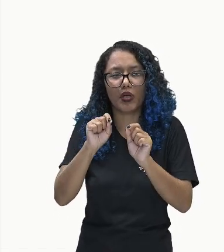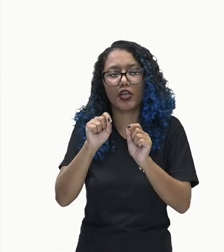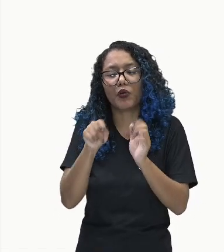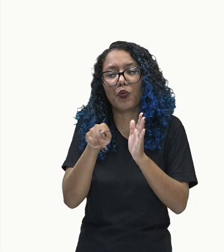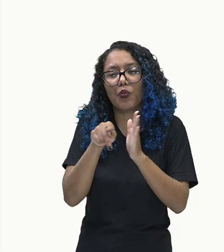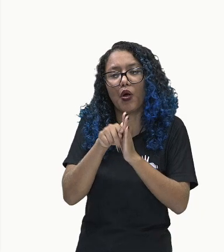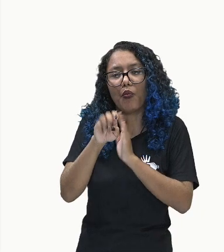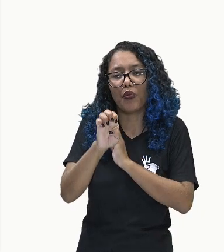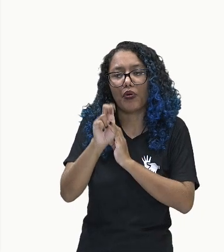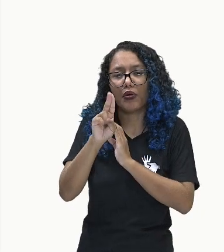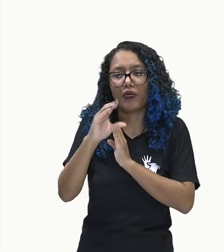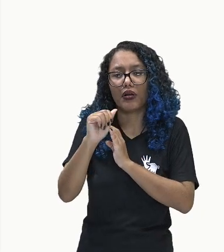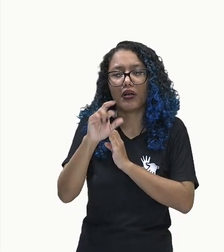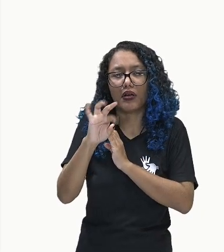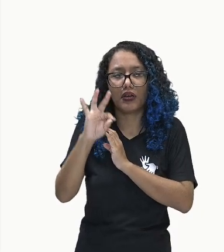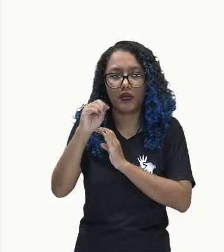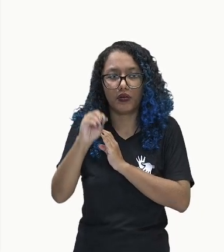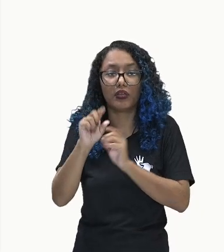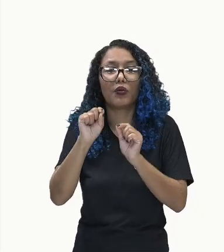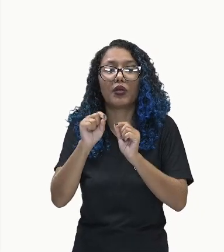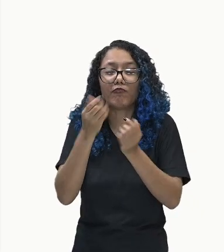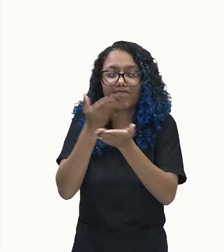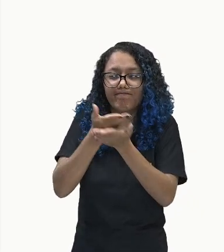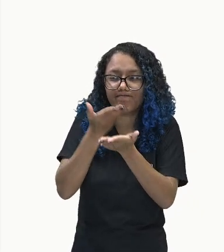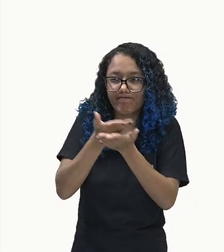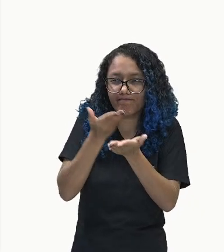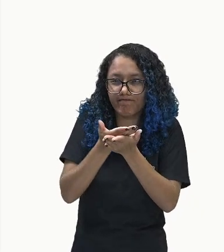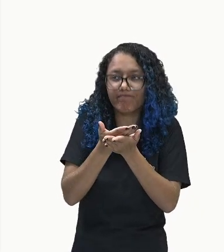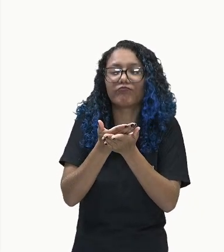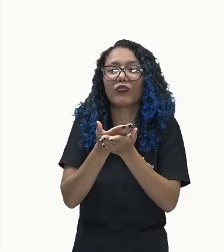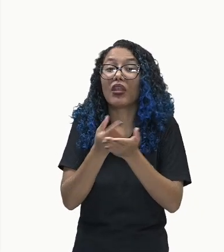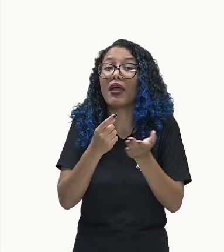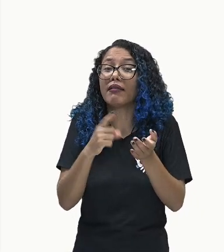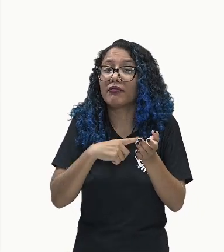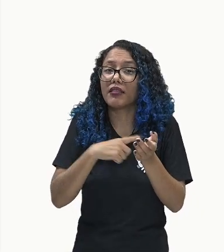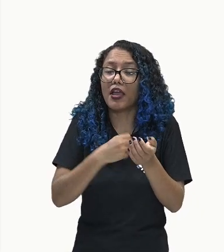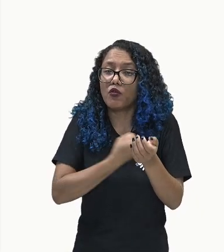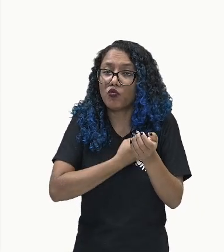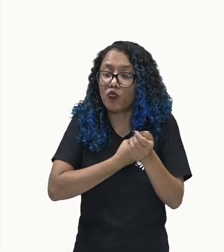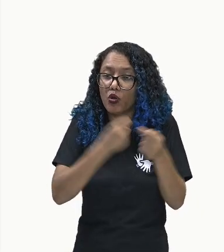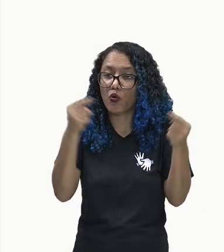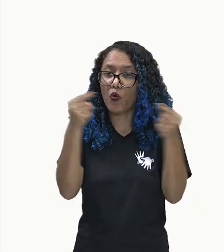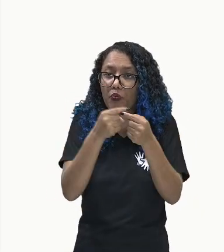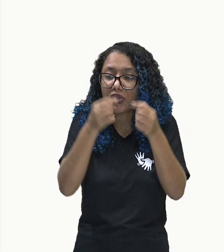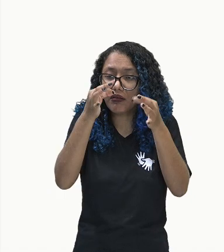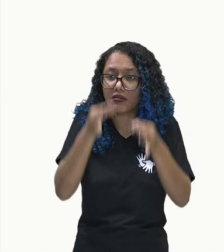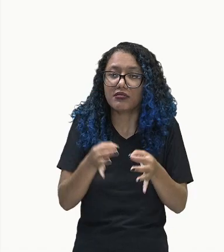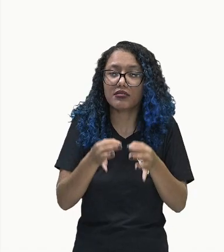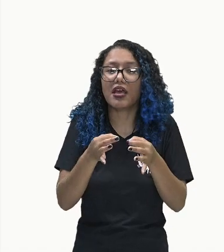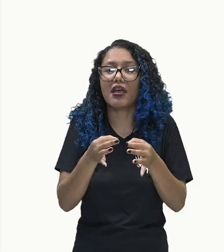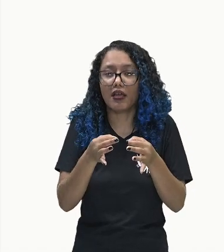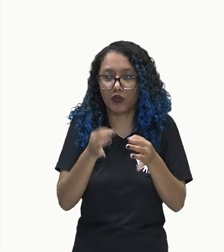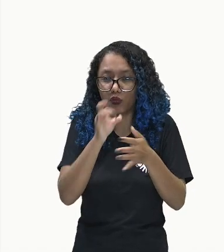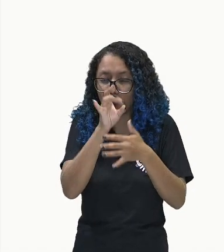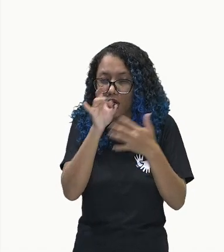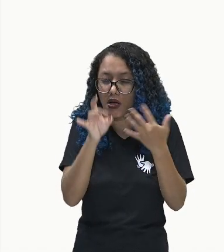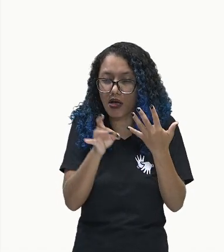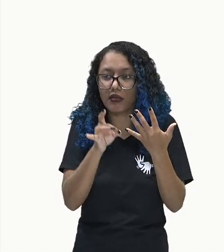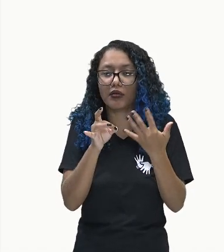foi codificada. Imagina, estudos foram realizados neste genoma para